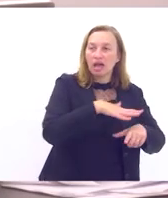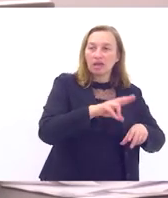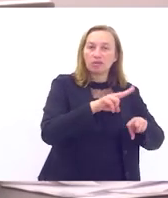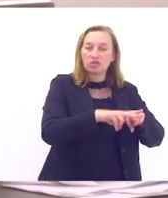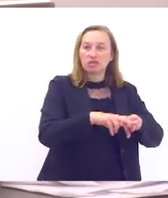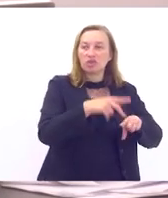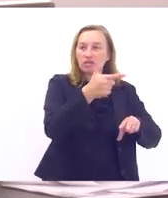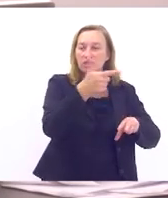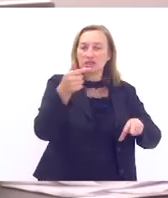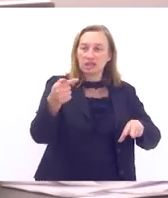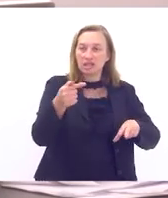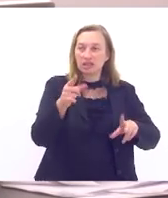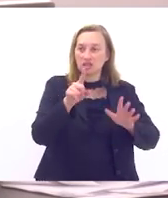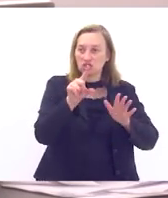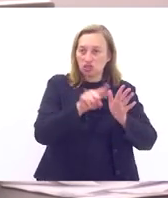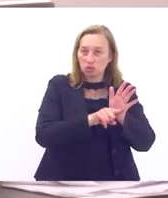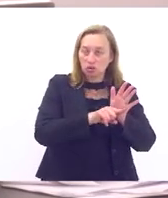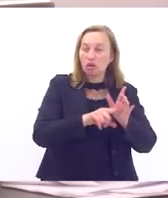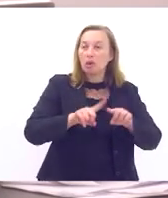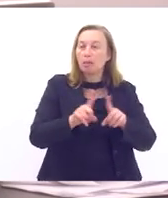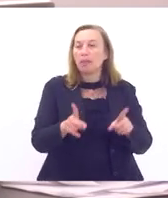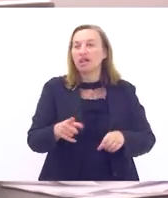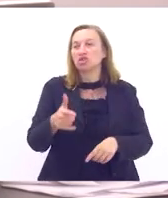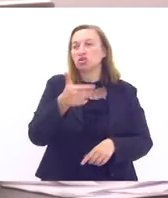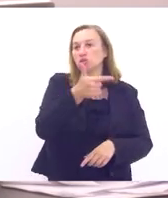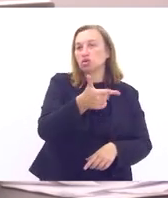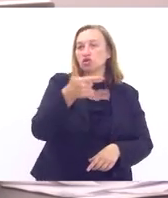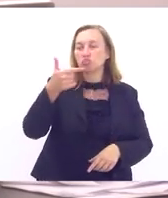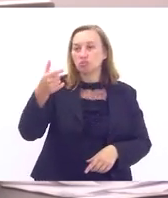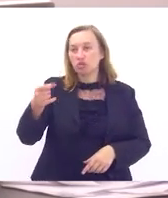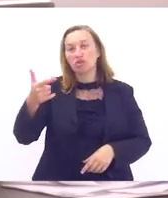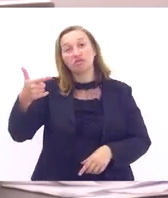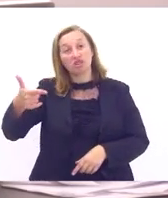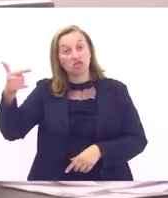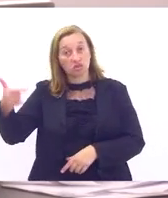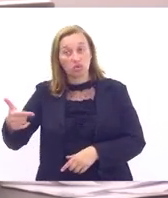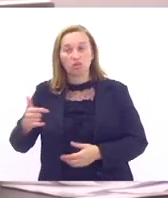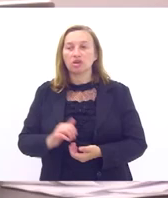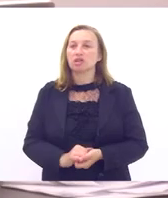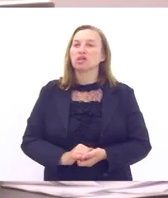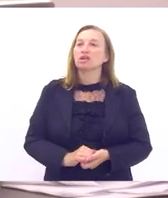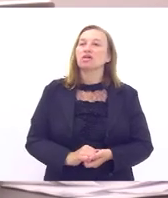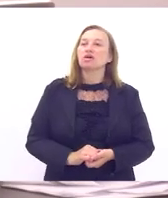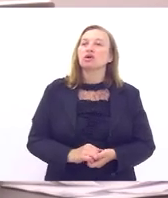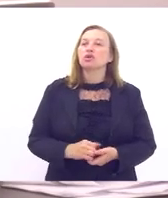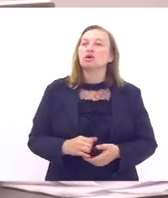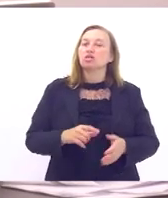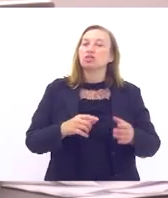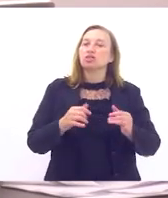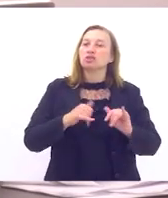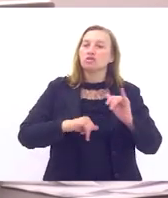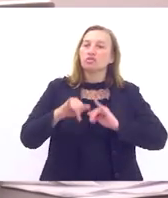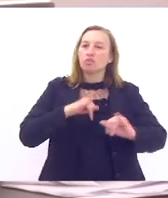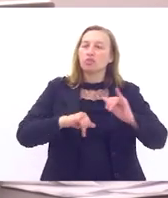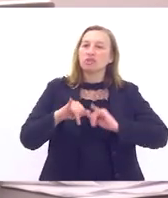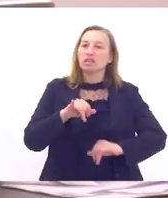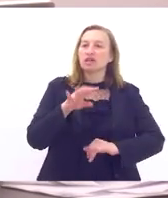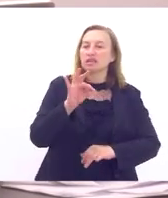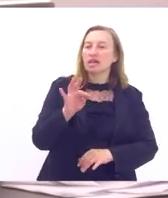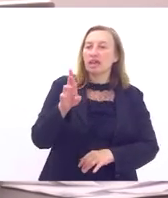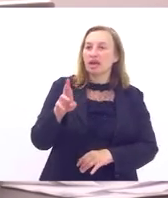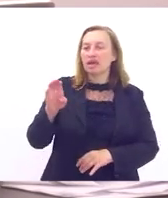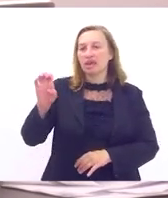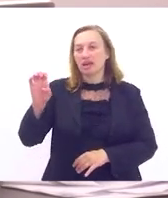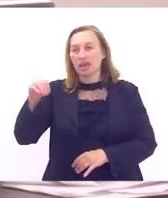27%, portanto, abaixo. Mas, em 2022, a incidência de diagnóstico por TRM na